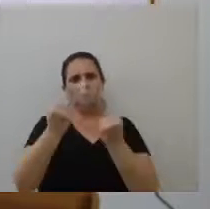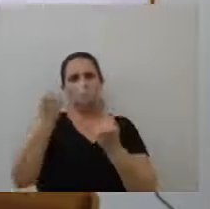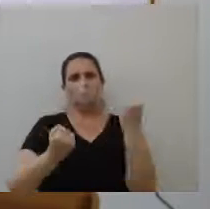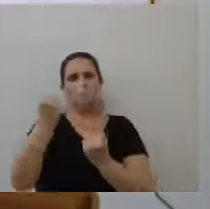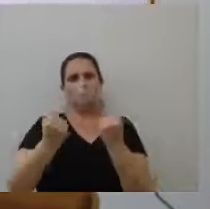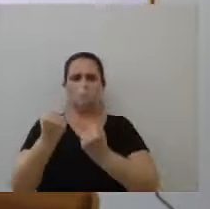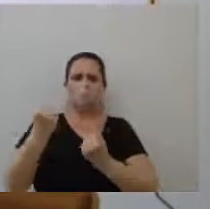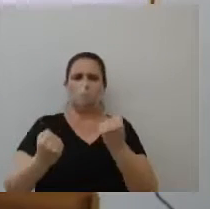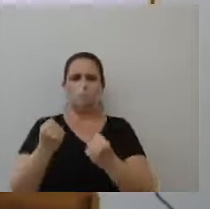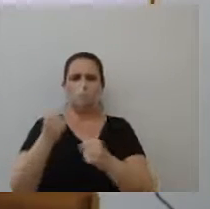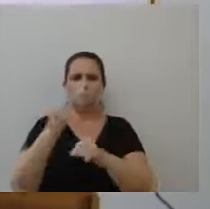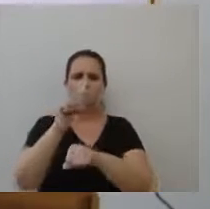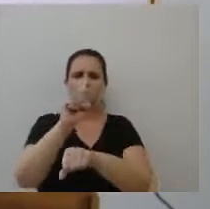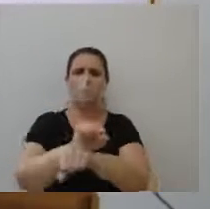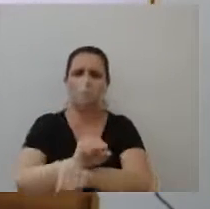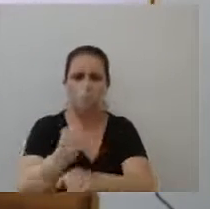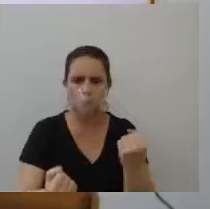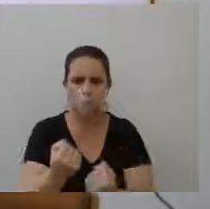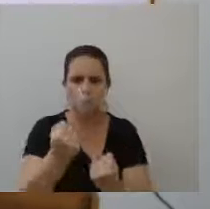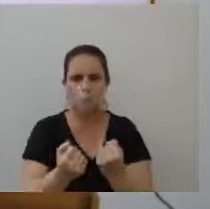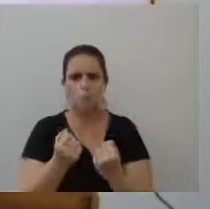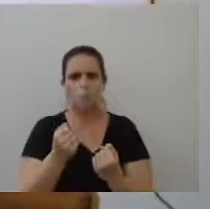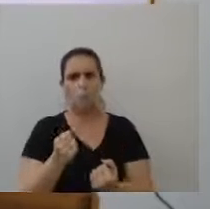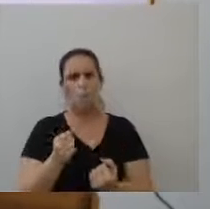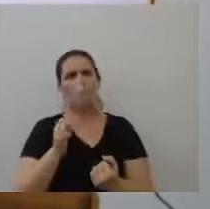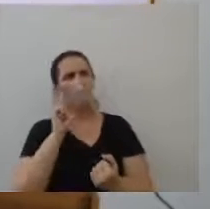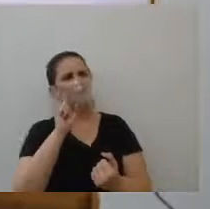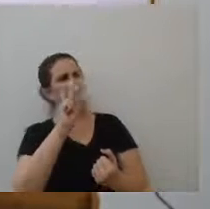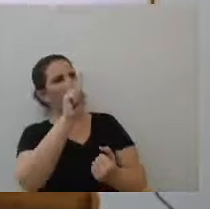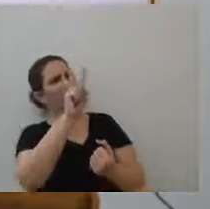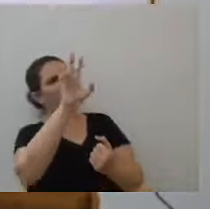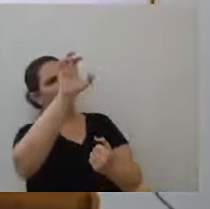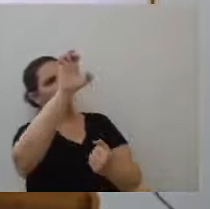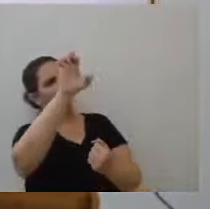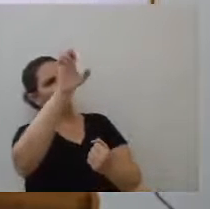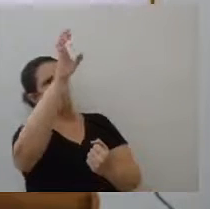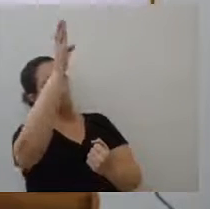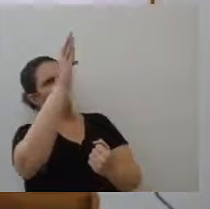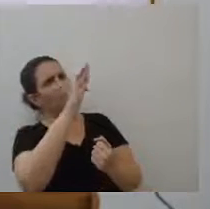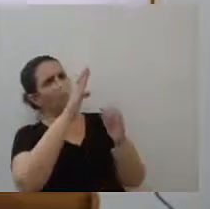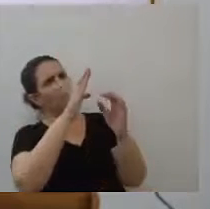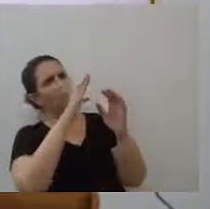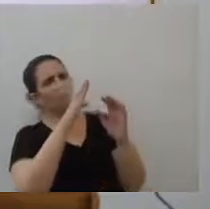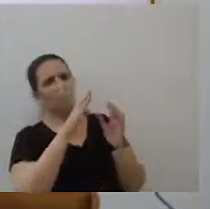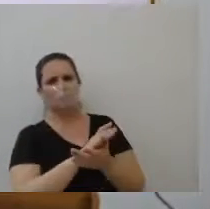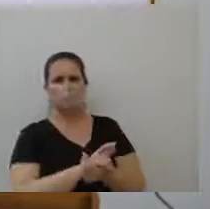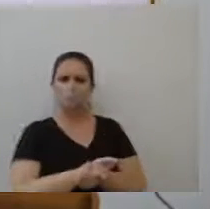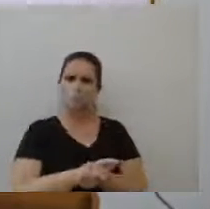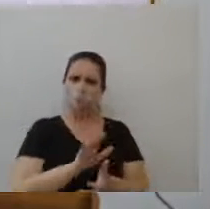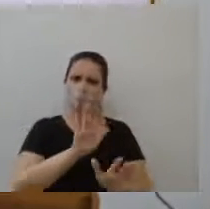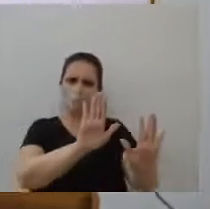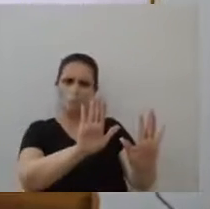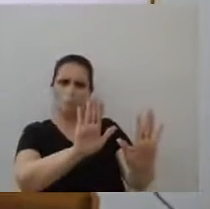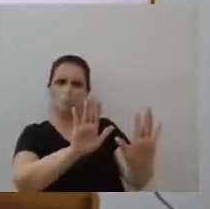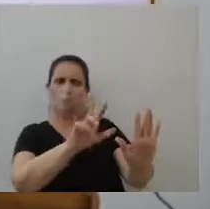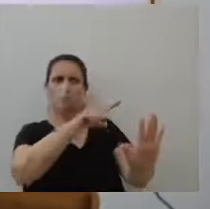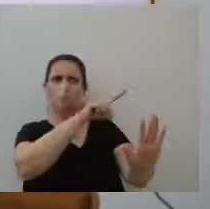ao pé da letra. Beleza? Bem, passando aqui, olha o que nós chegamos agora. Olha onde nós